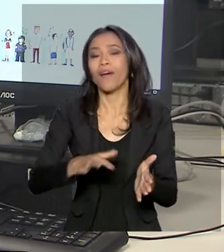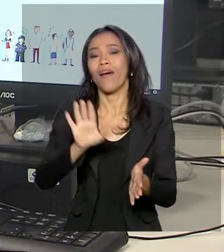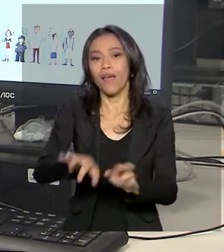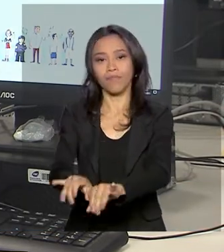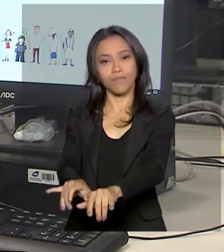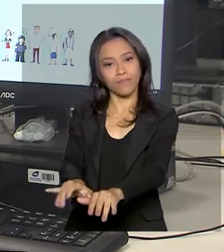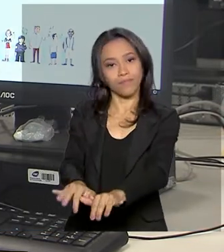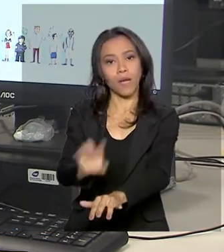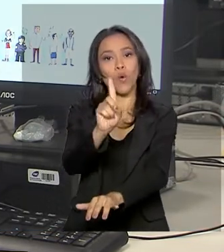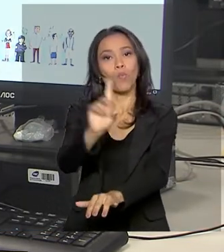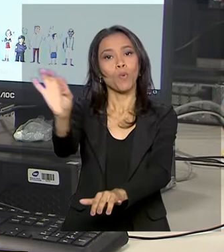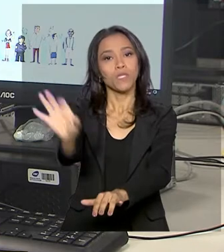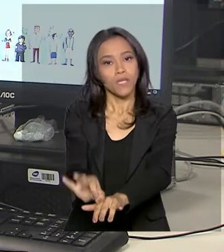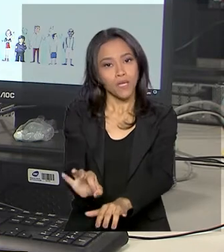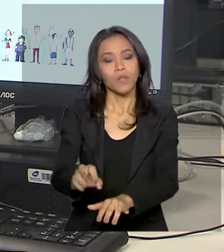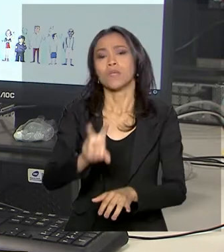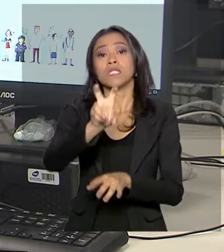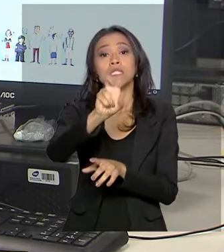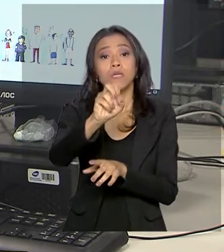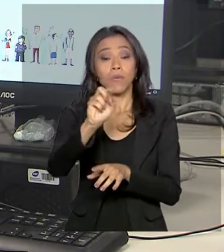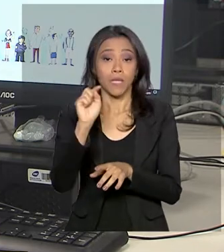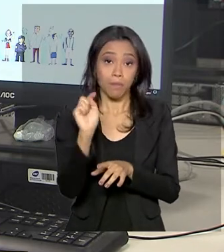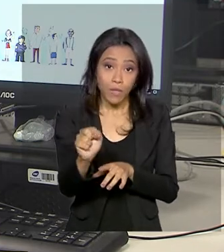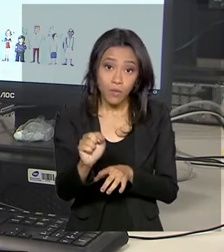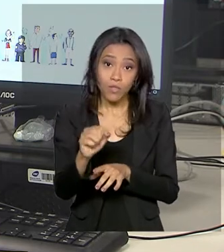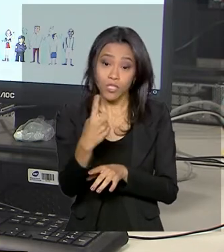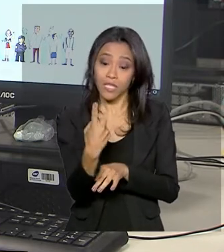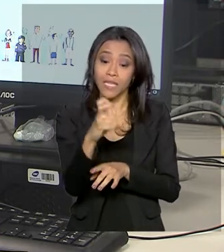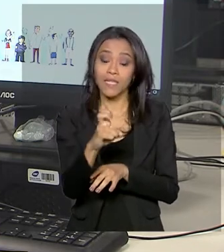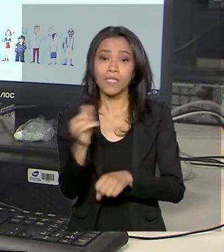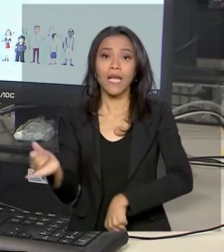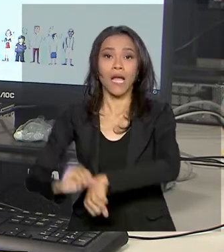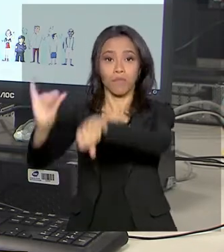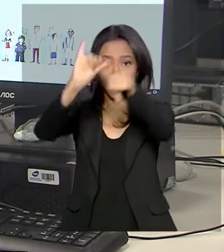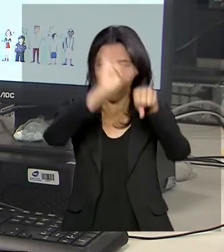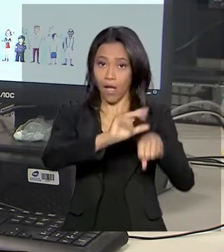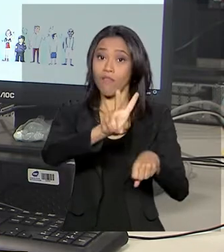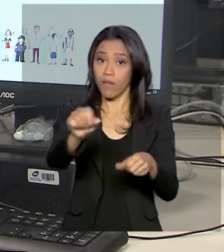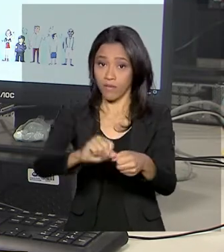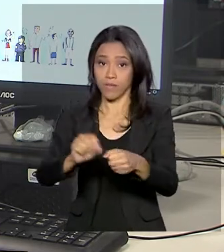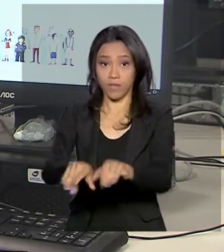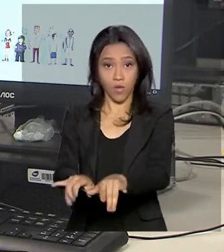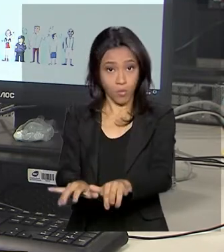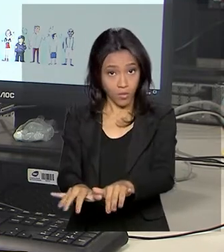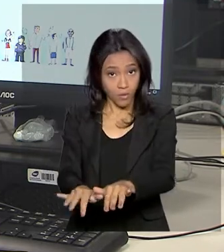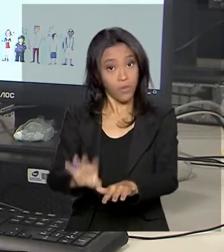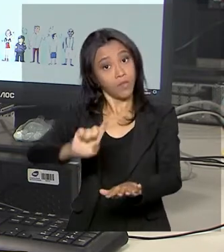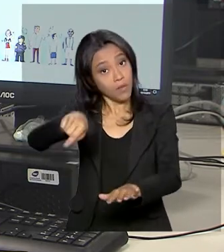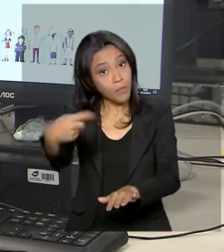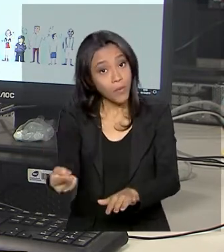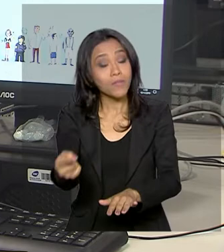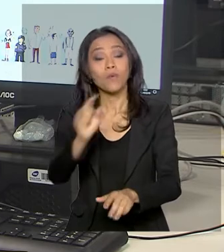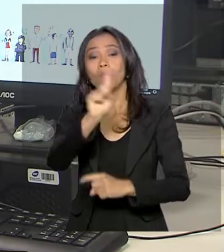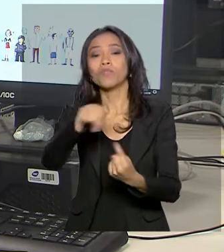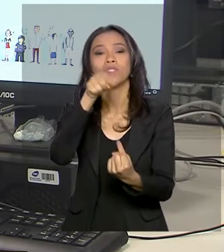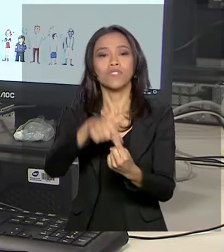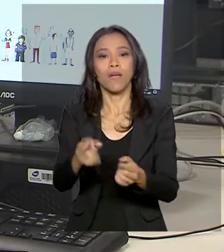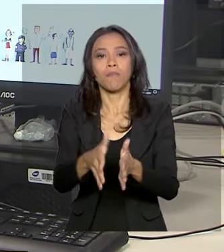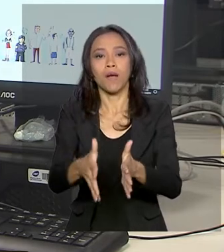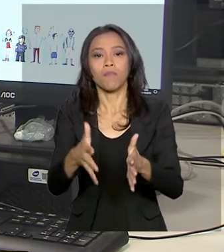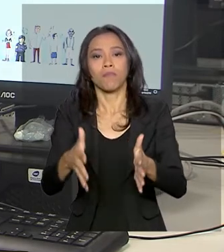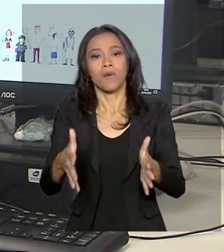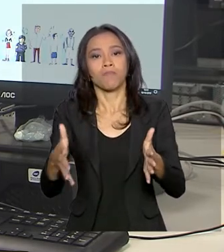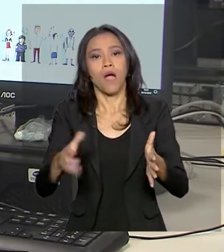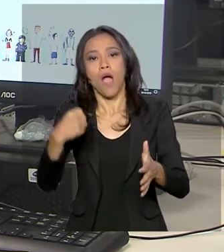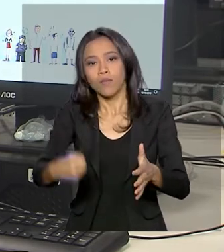candidatos. 50 mil alunos de 15 capitais vão fazer a prova no computador. A partir daí, a ideia é ir aumentando